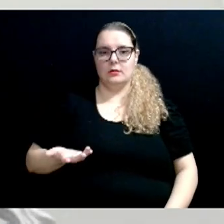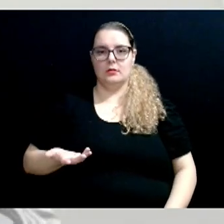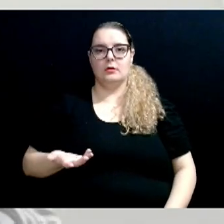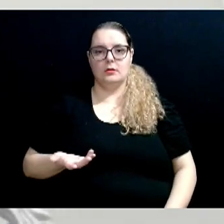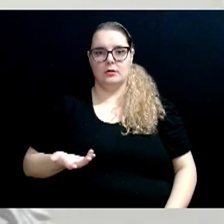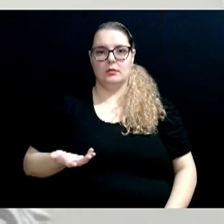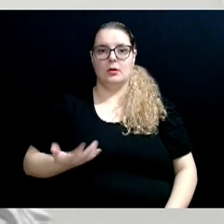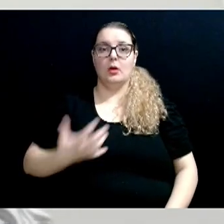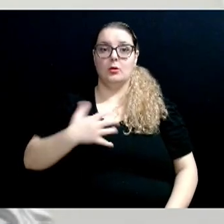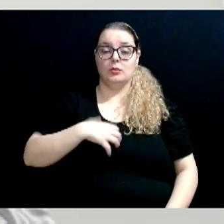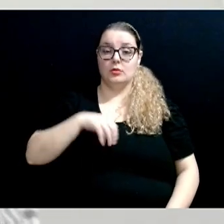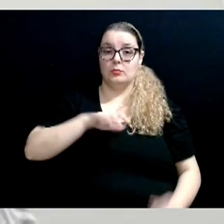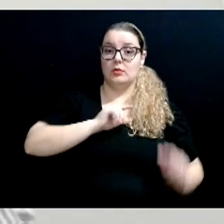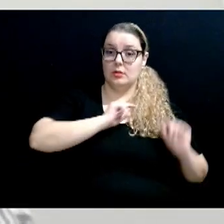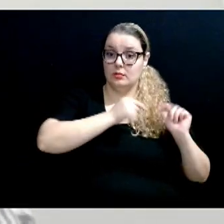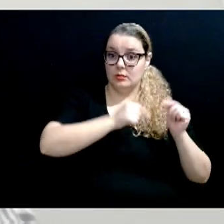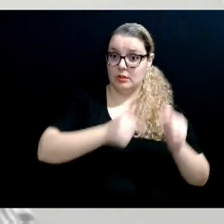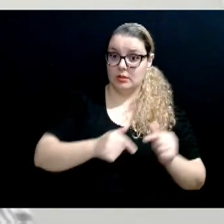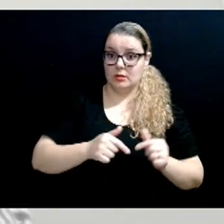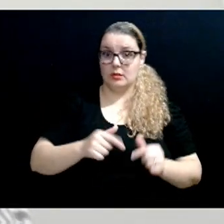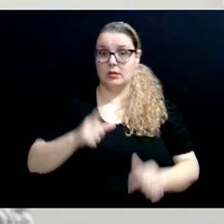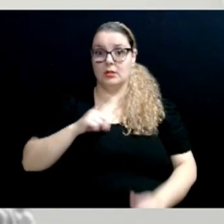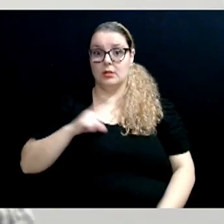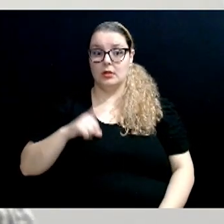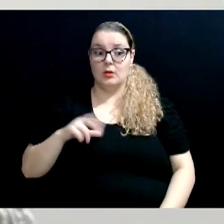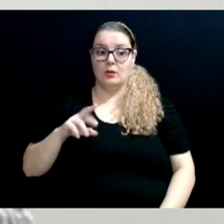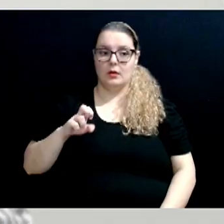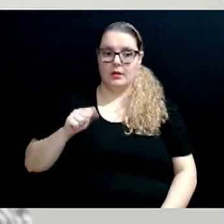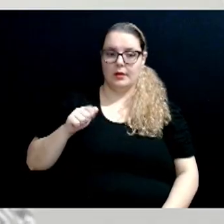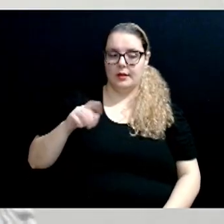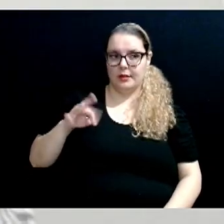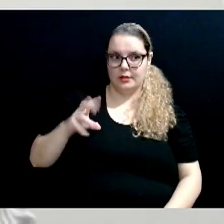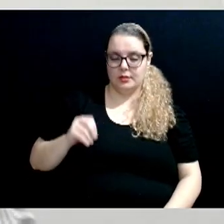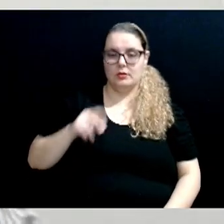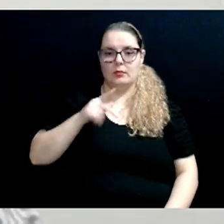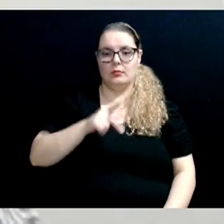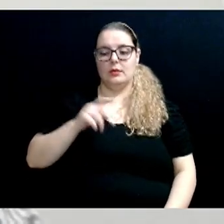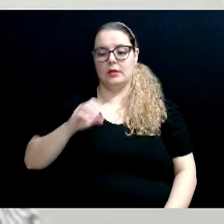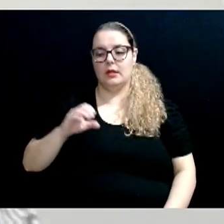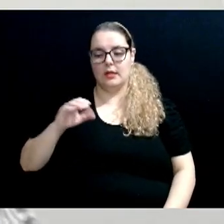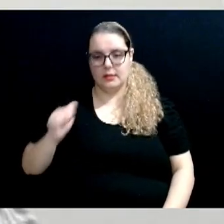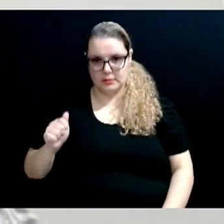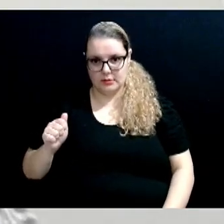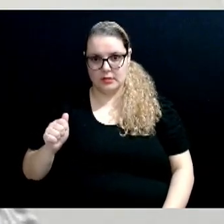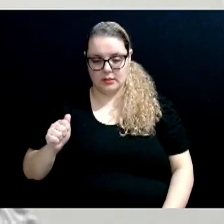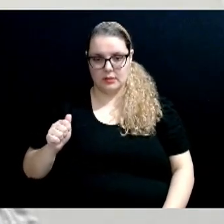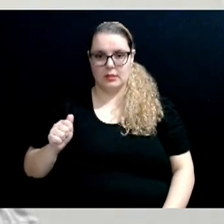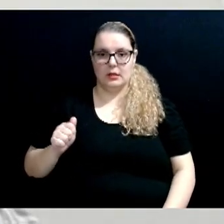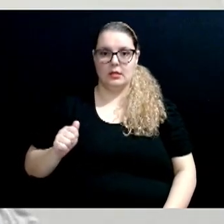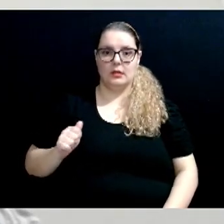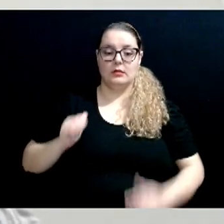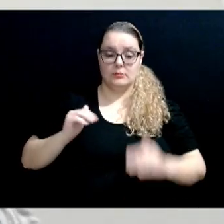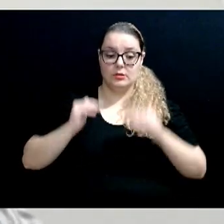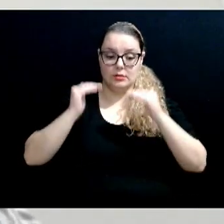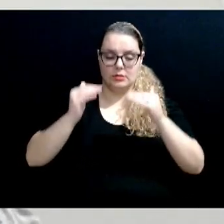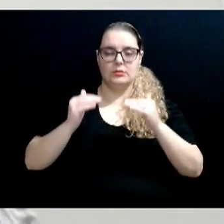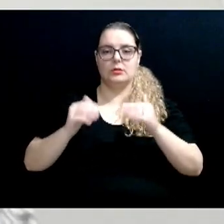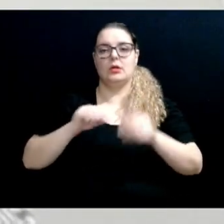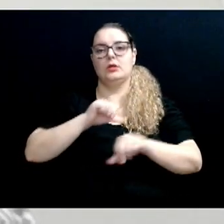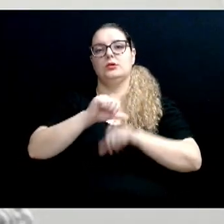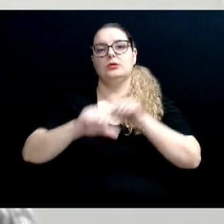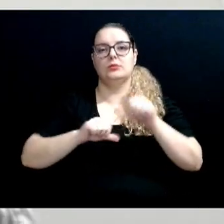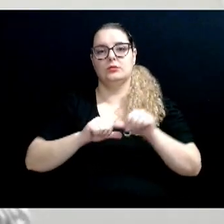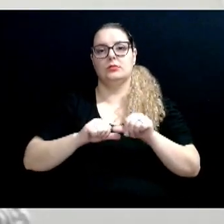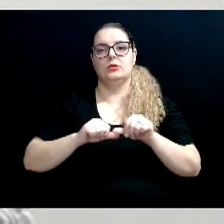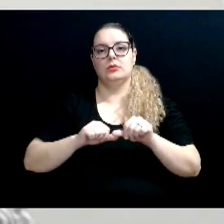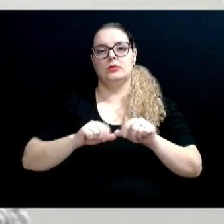tradicional que seria esse reativo. E o PSA, o Plano de Segurança da Água, ele pressupõe justamente essa mudança de paradigma de tirar